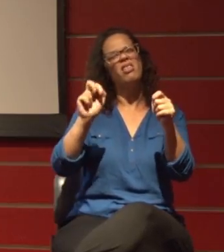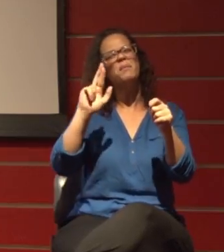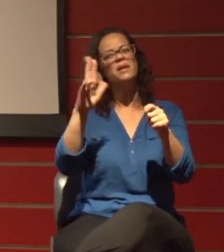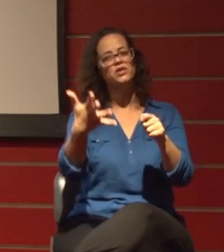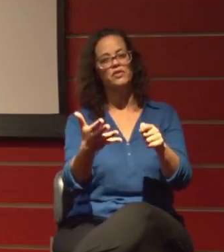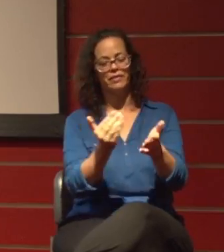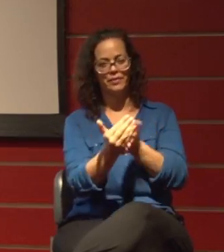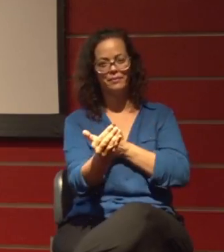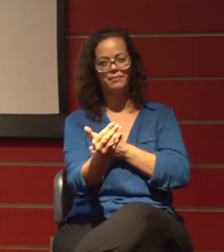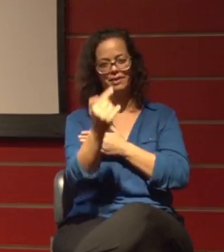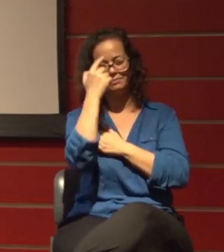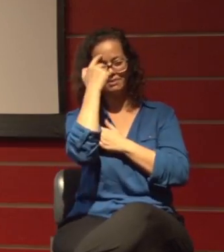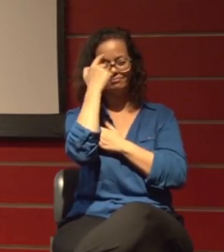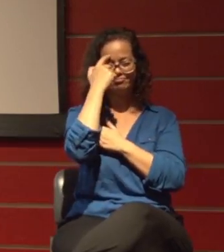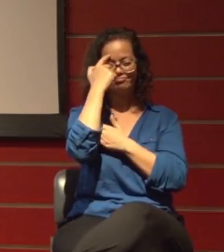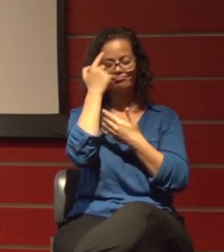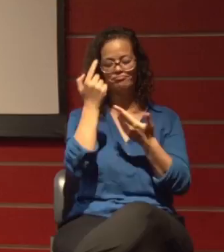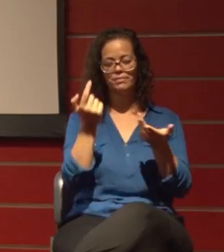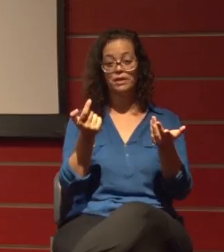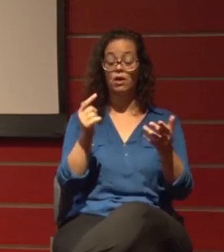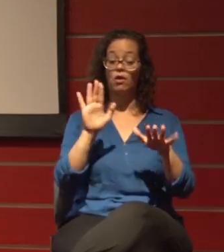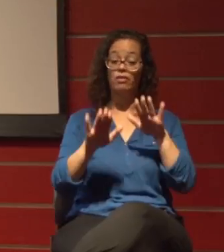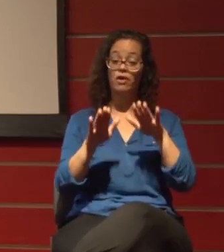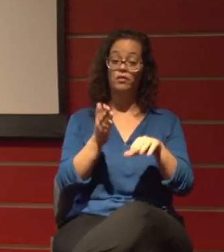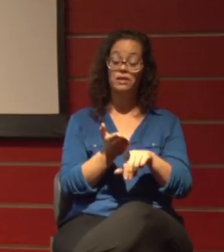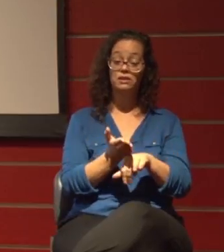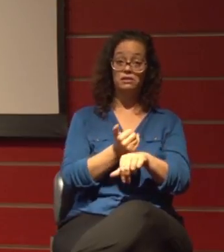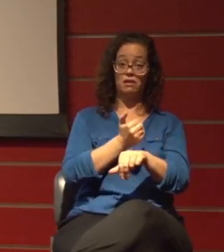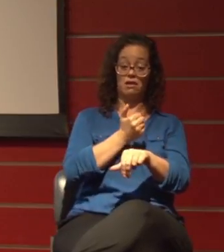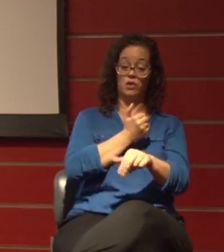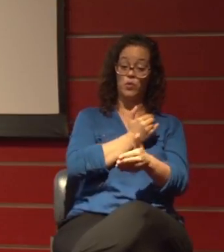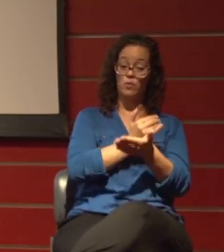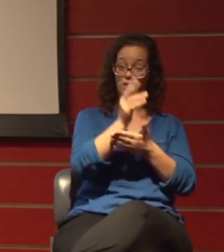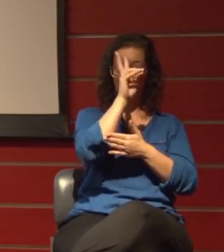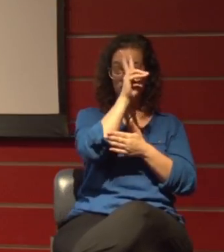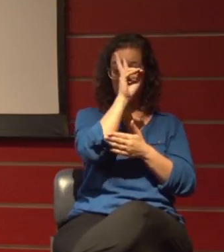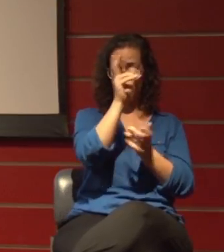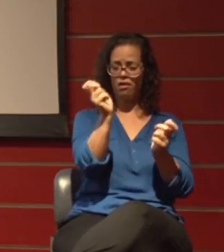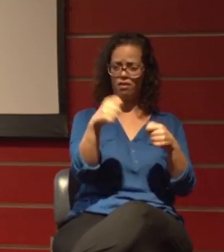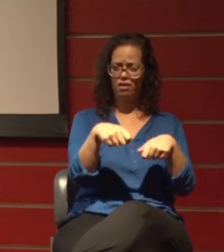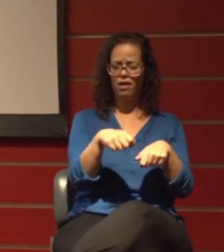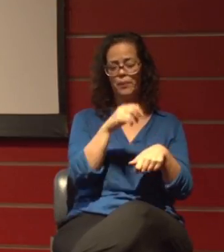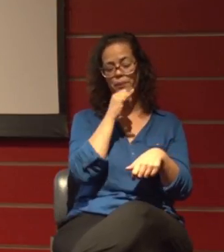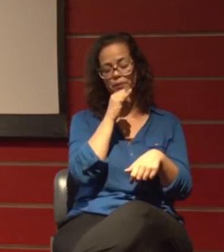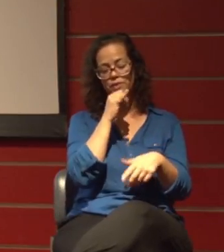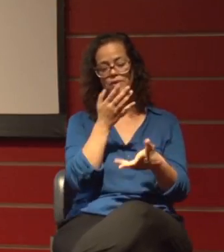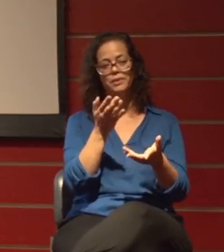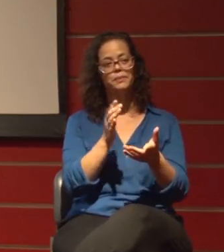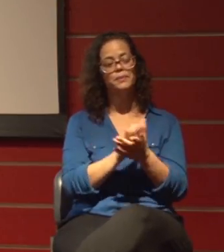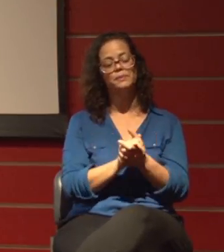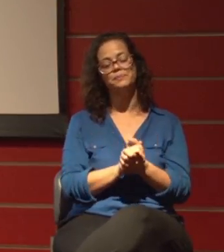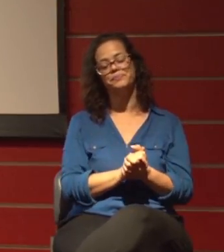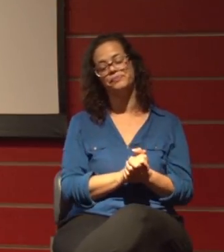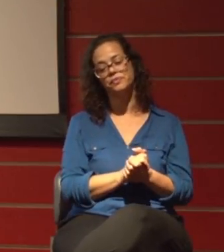né já ele pode até vir cedo na história né aquele momento em que por exemplo eh esse